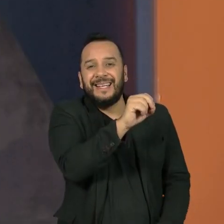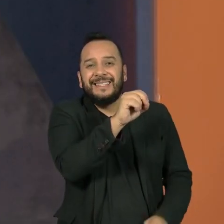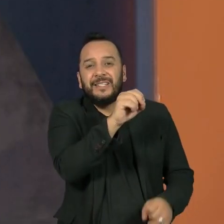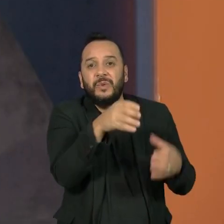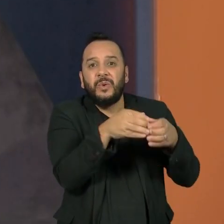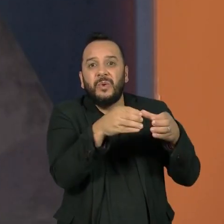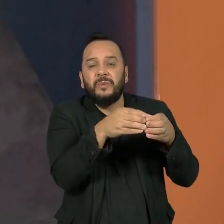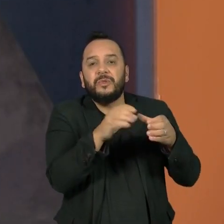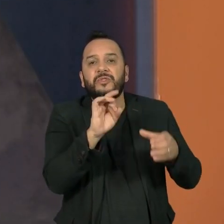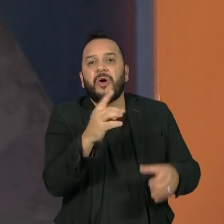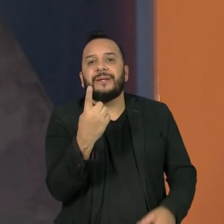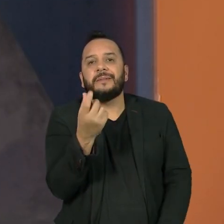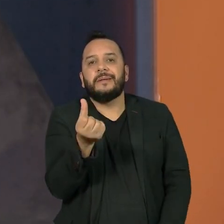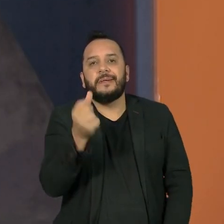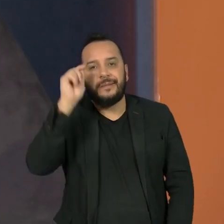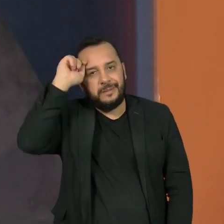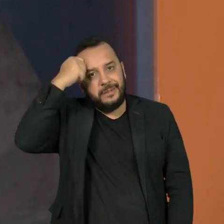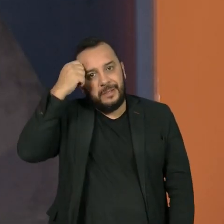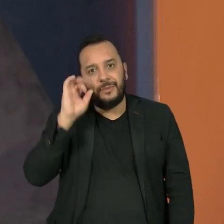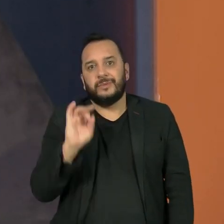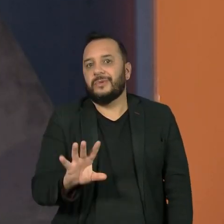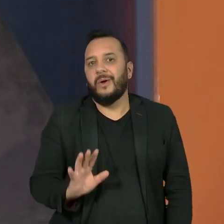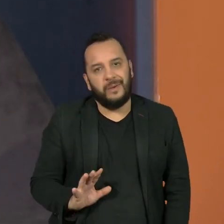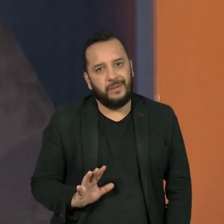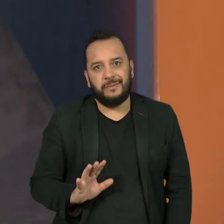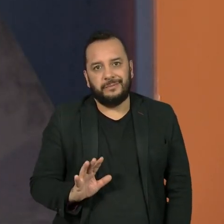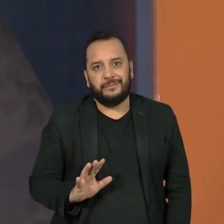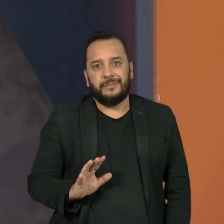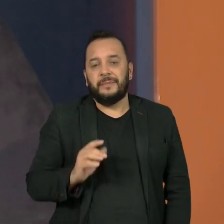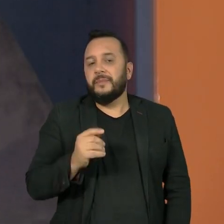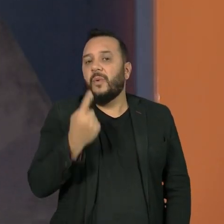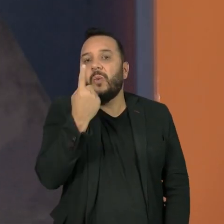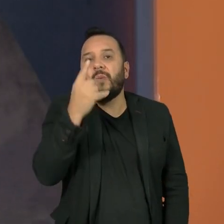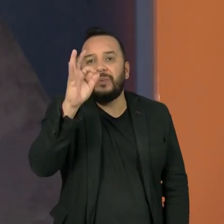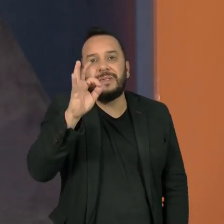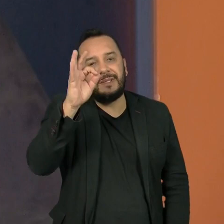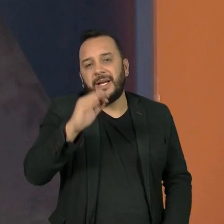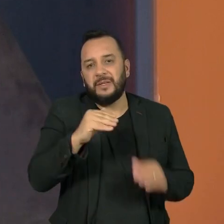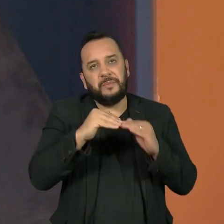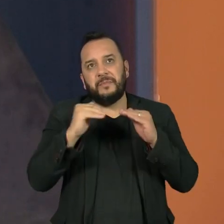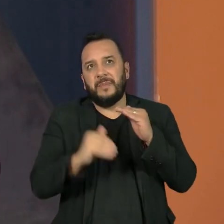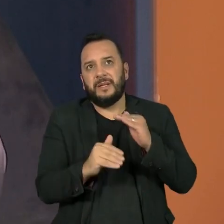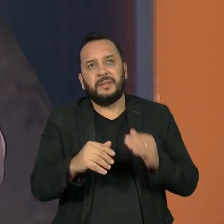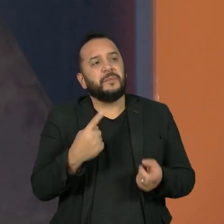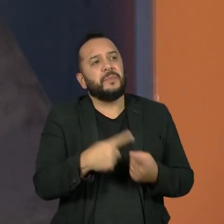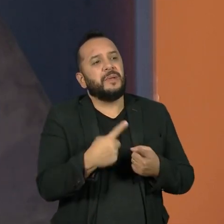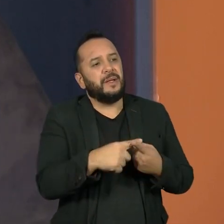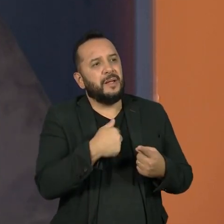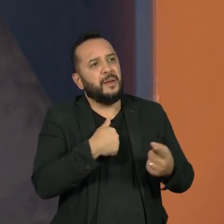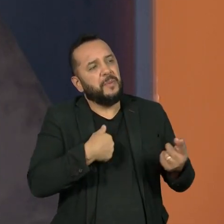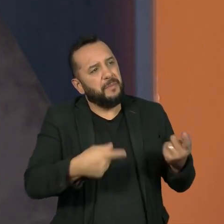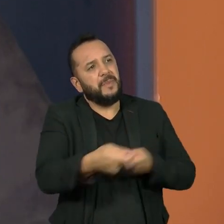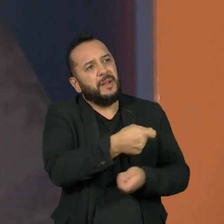de 1% do ranking do mercado. O mercado enxerga mais o dinheiro ou o